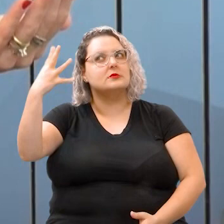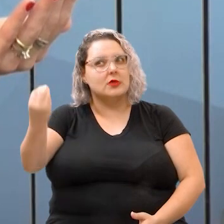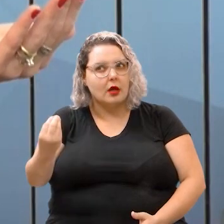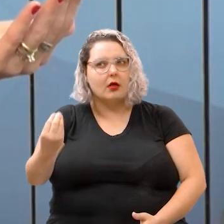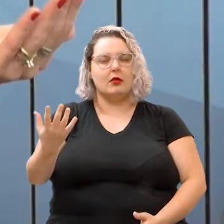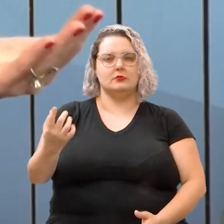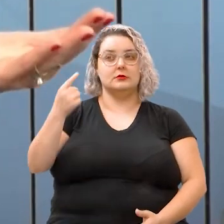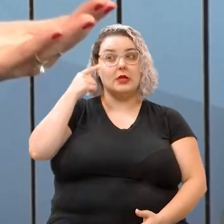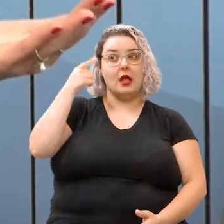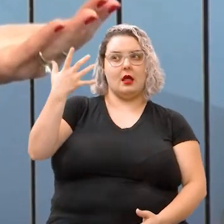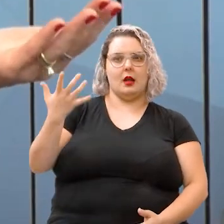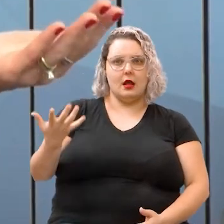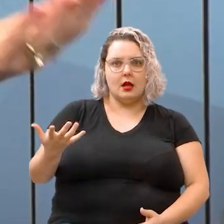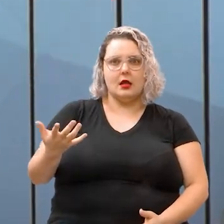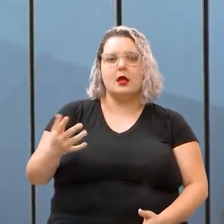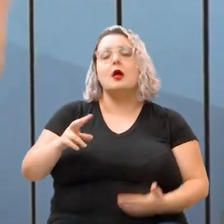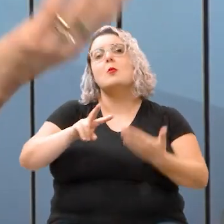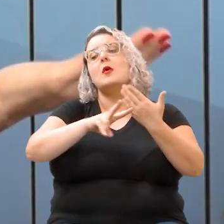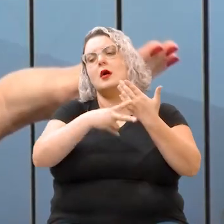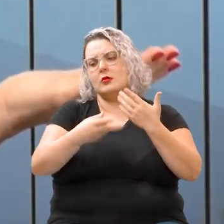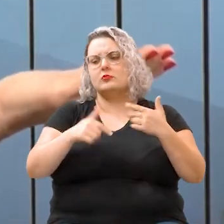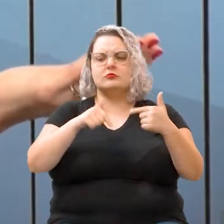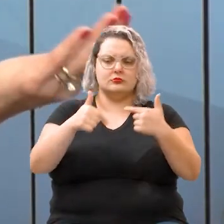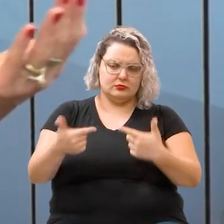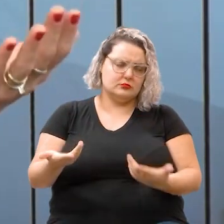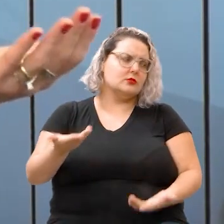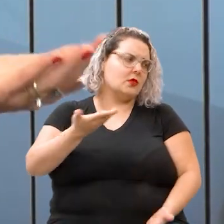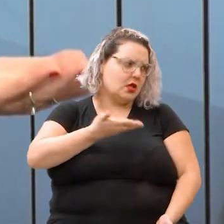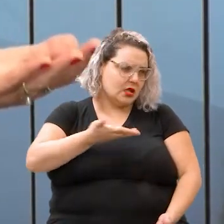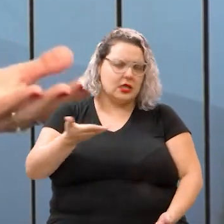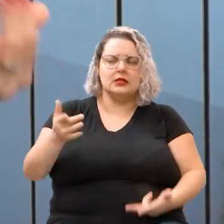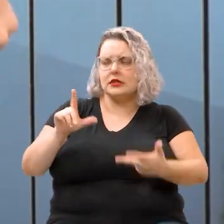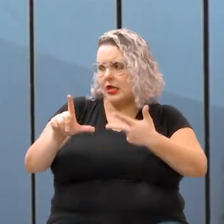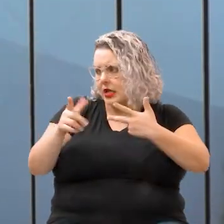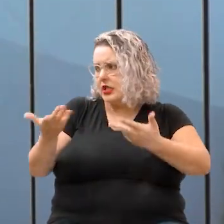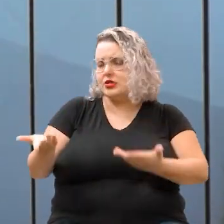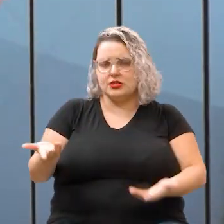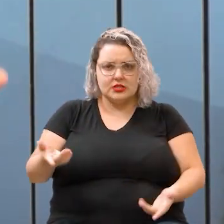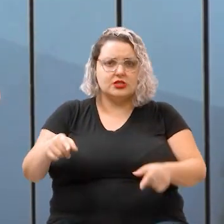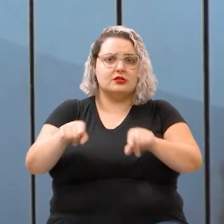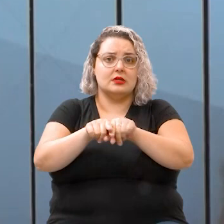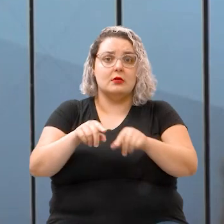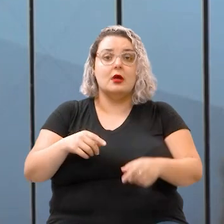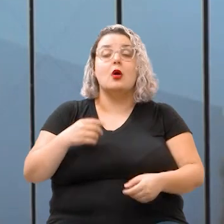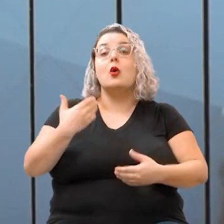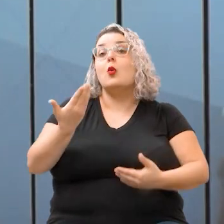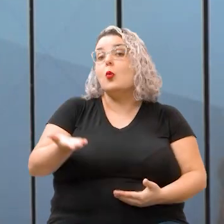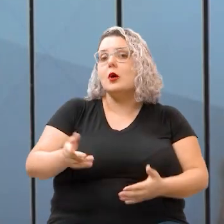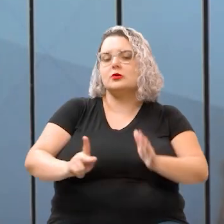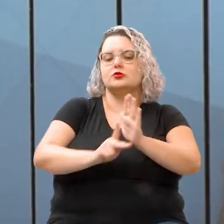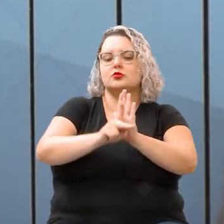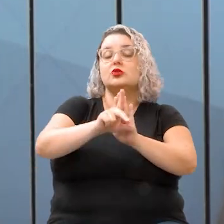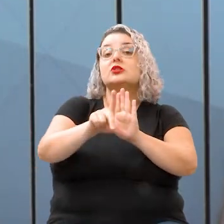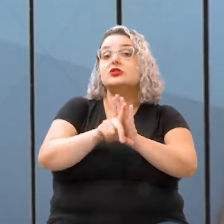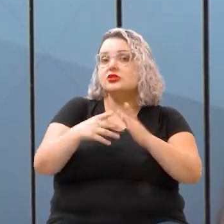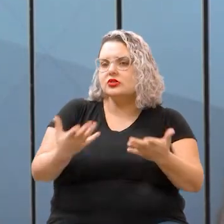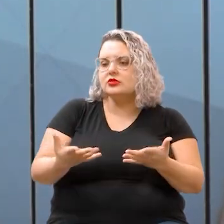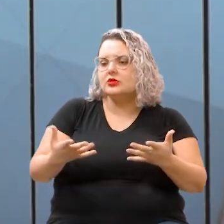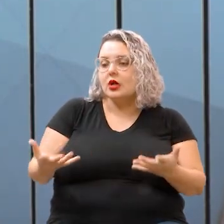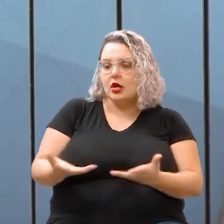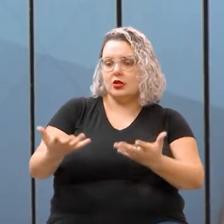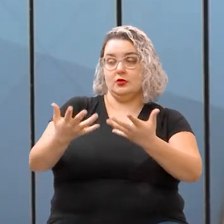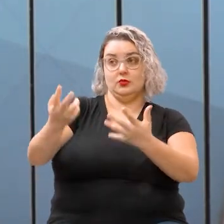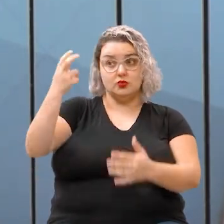que já seja fruto de todo um trabalho, até aqui, né, da parte legislativa, porque quando a gente faz um projeto de lei, isso induz